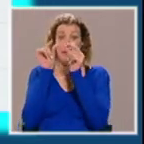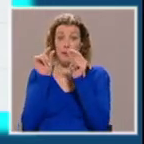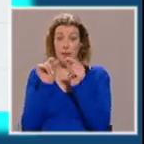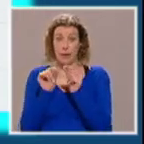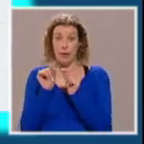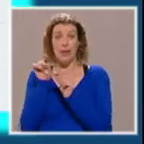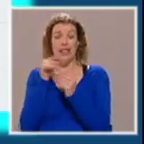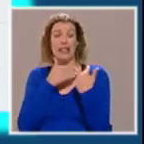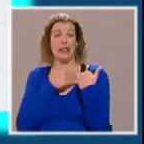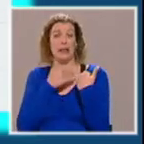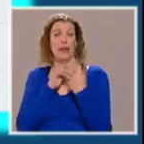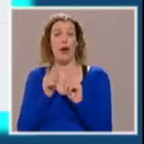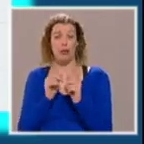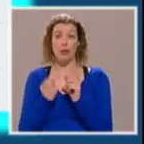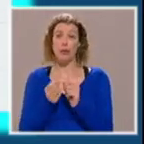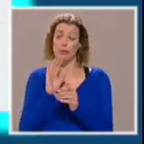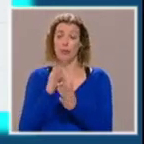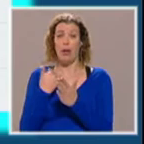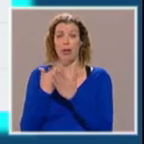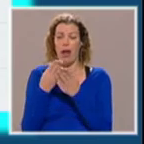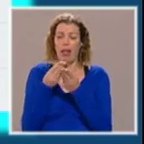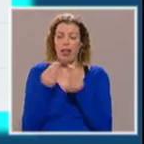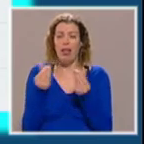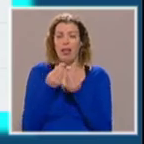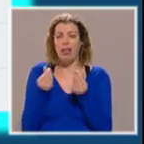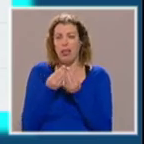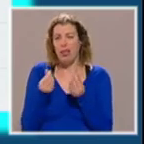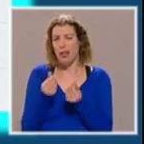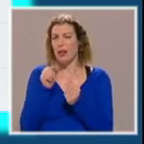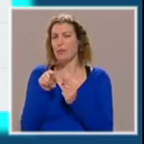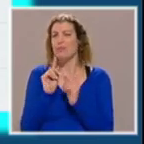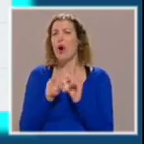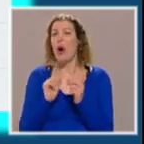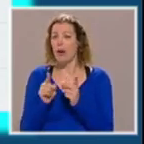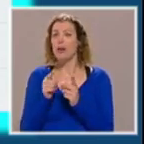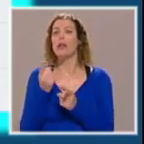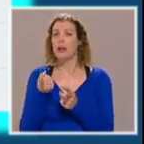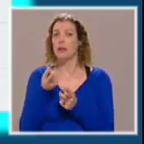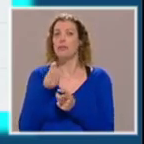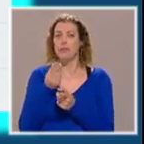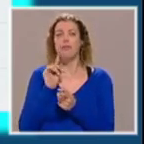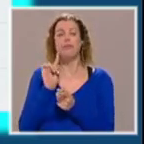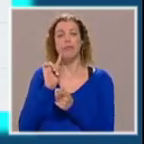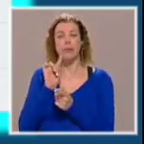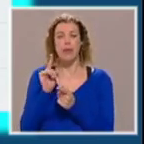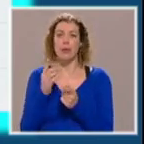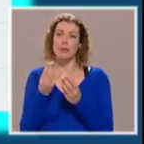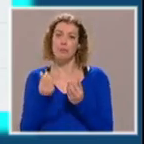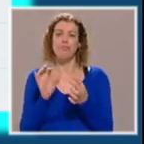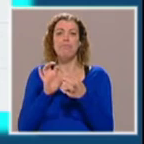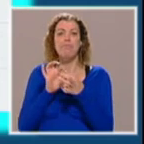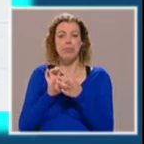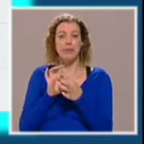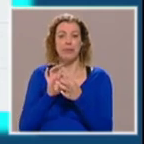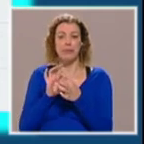indica, são responsáveis por produzirem um líquido seminal. Líquido este extremamente rico em substâncias nutritivas